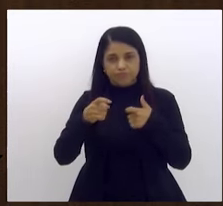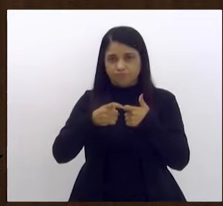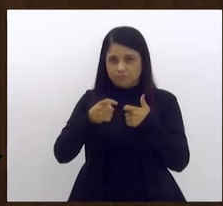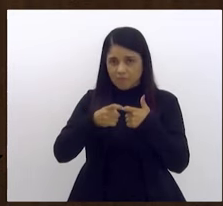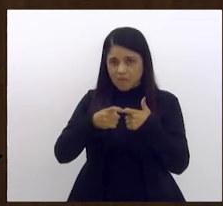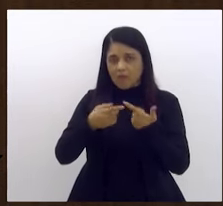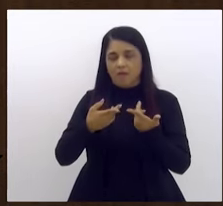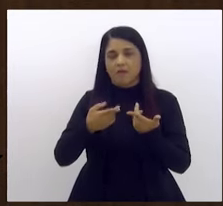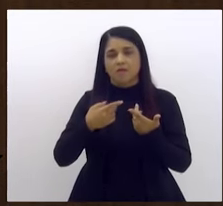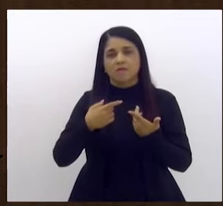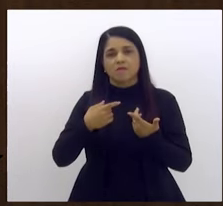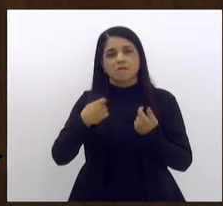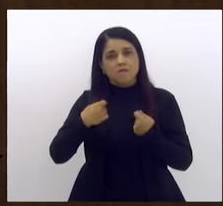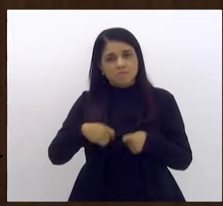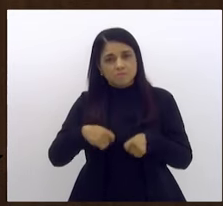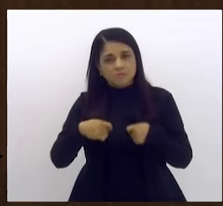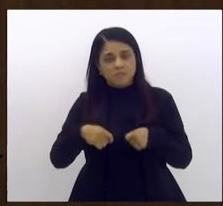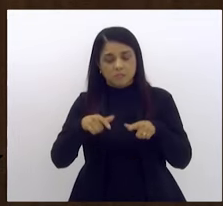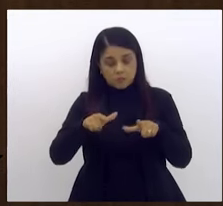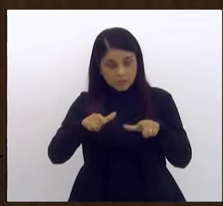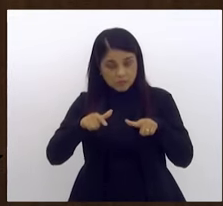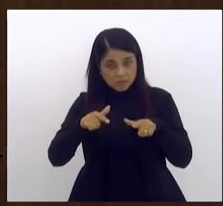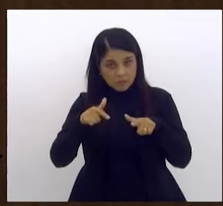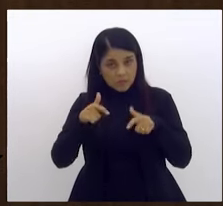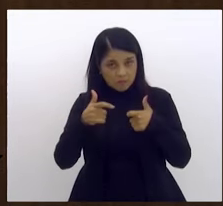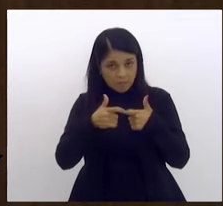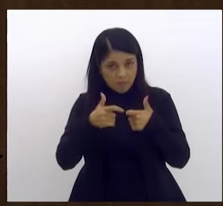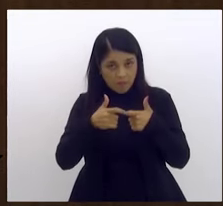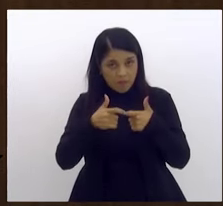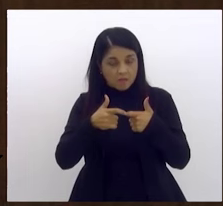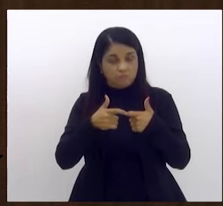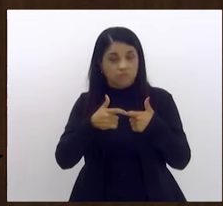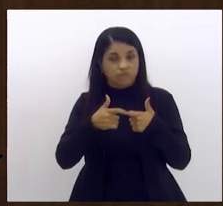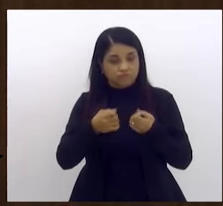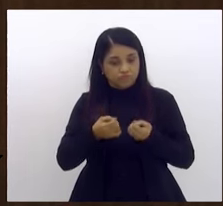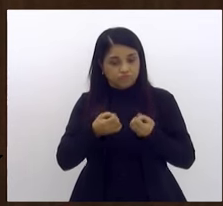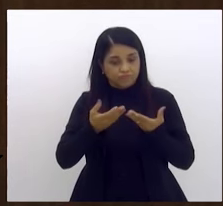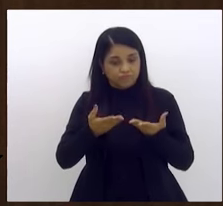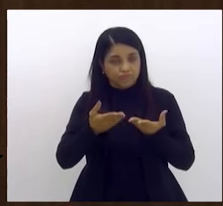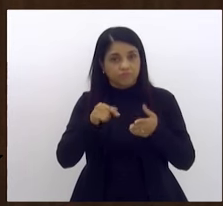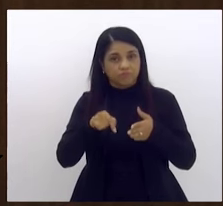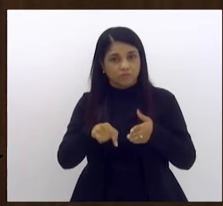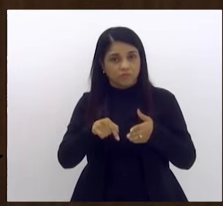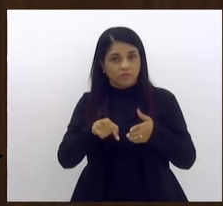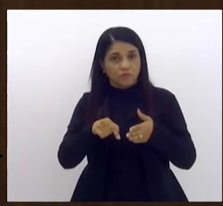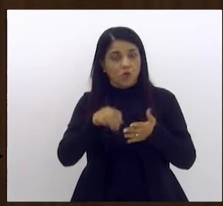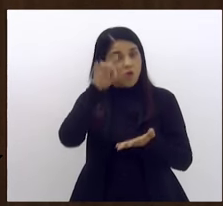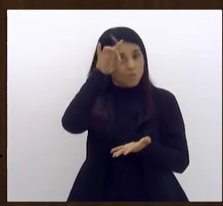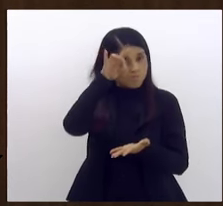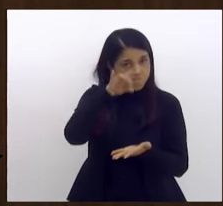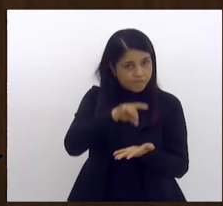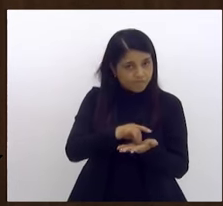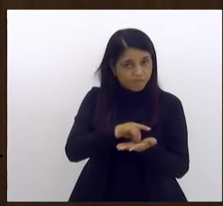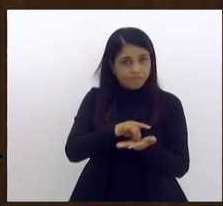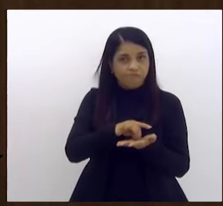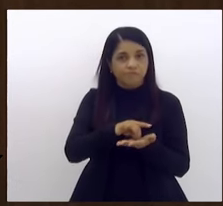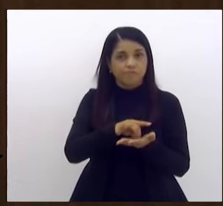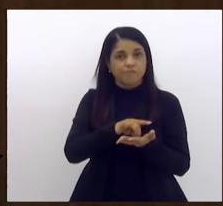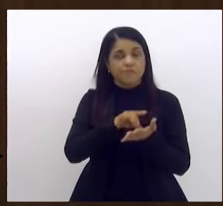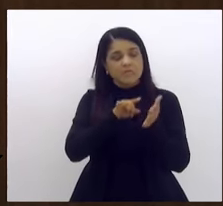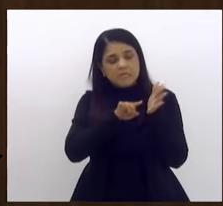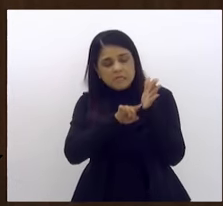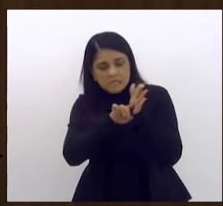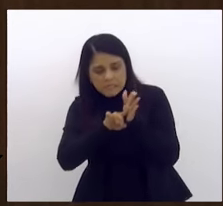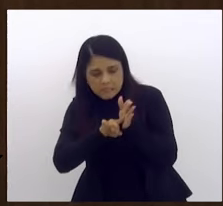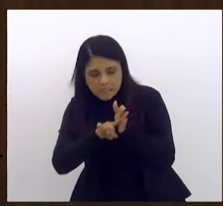é necessário que esse atestado esteja sido dado por um estabelecimento oficial que examinou